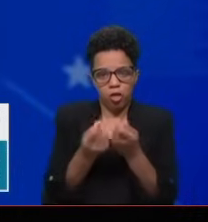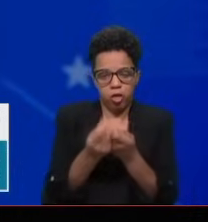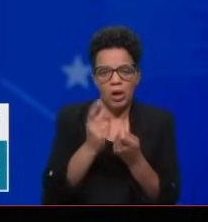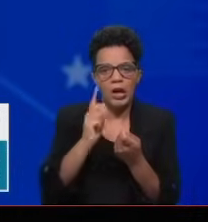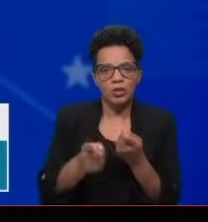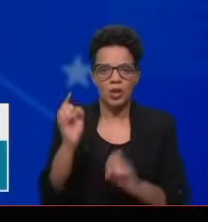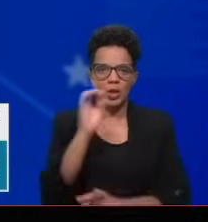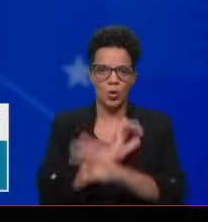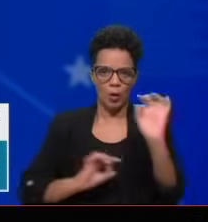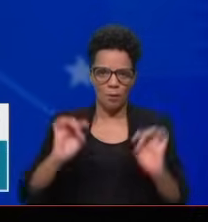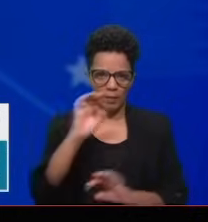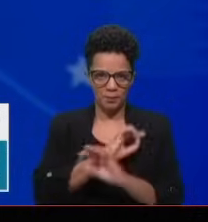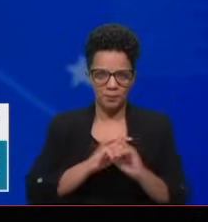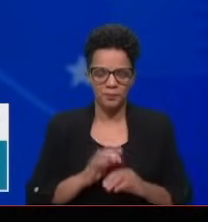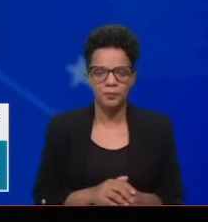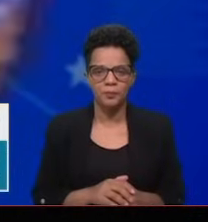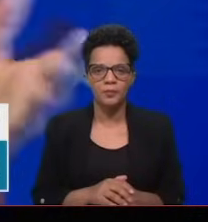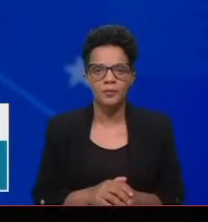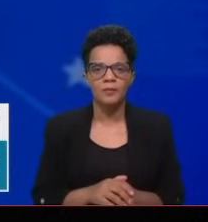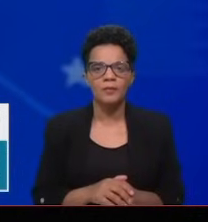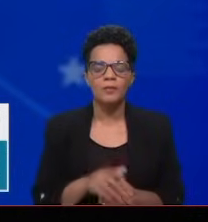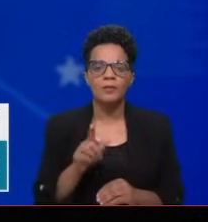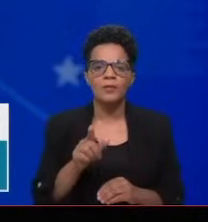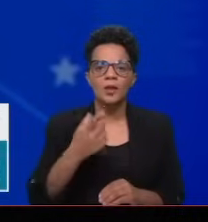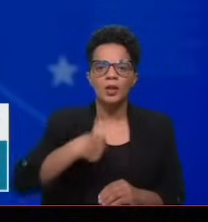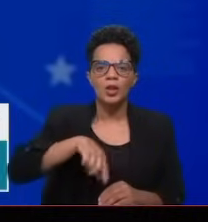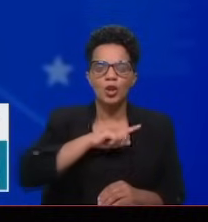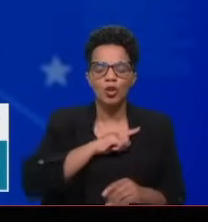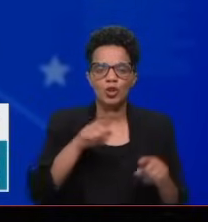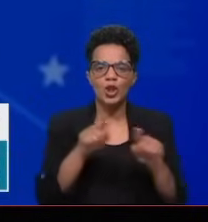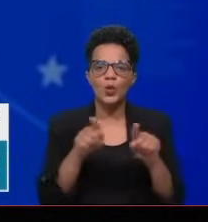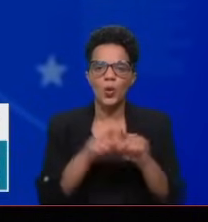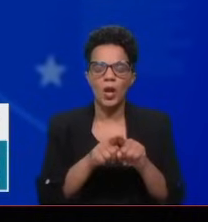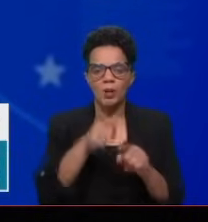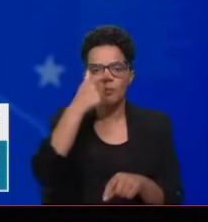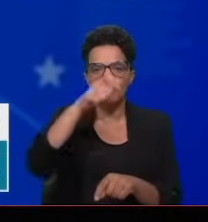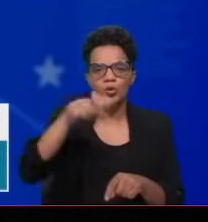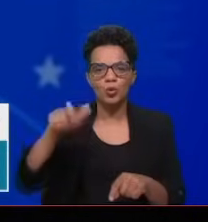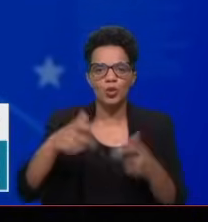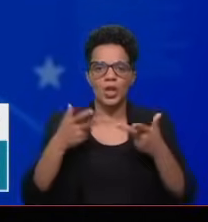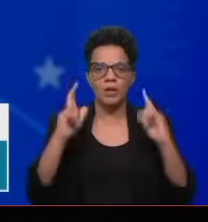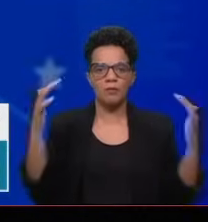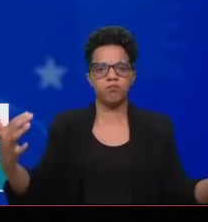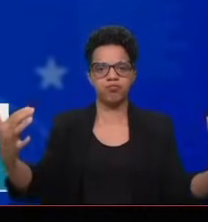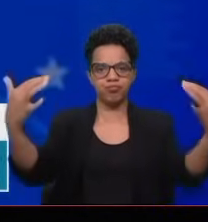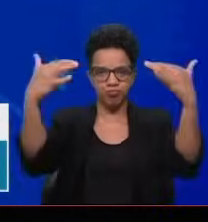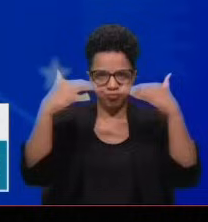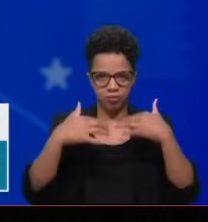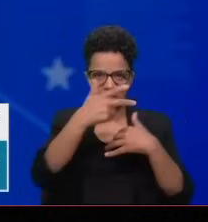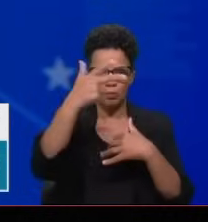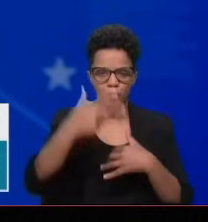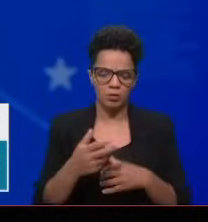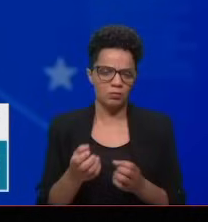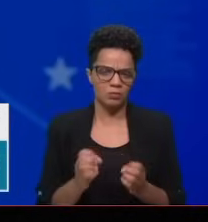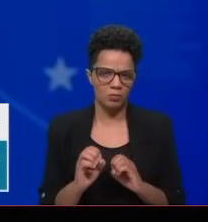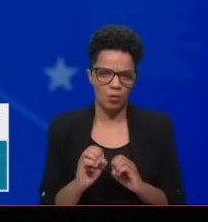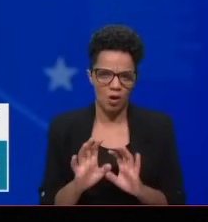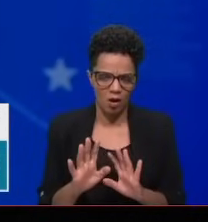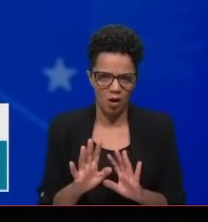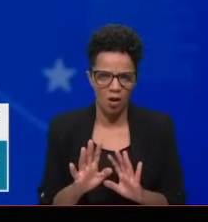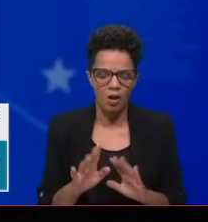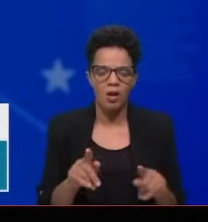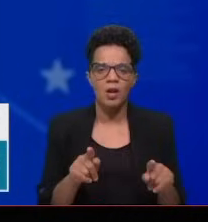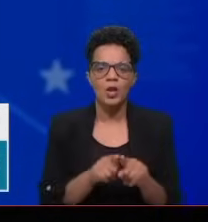a Europa agora nós temos um problema nós não temos as portas escancaradas as pessoas para entrarem cá tê que cumprir regras nunca houve a questão da